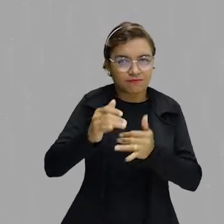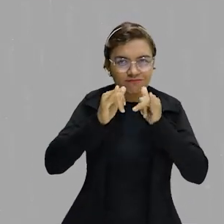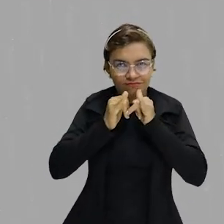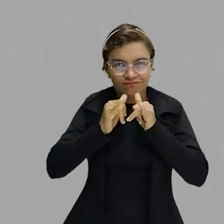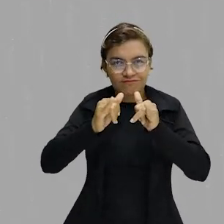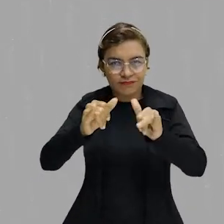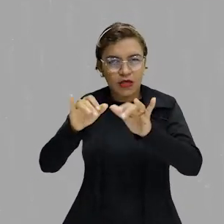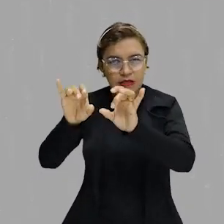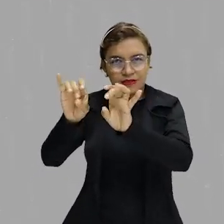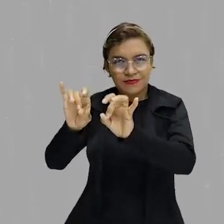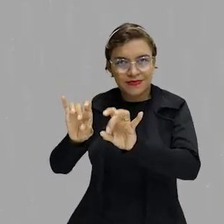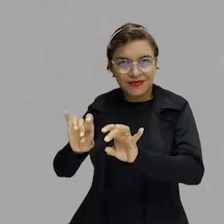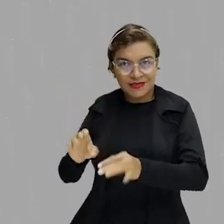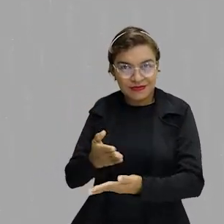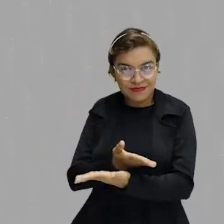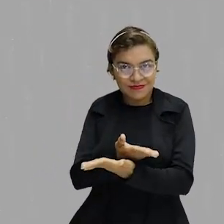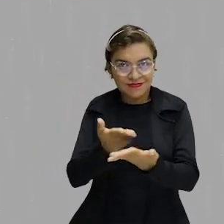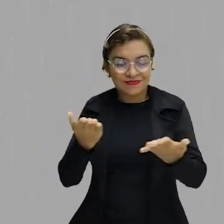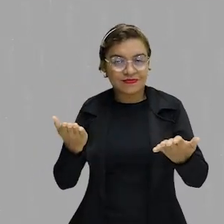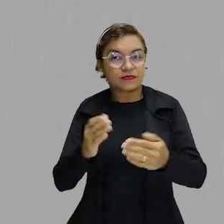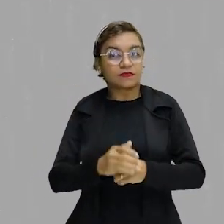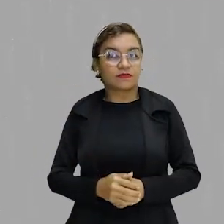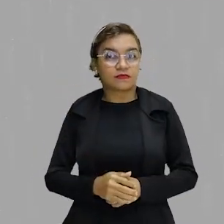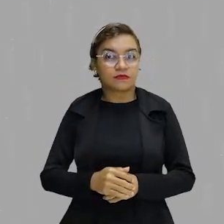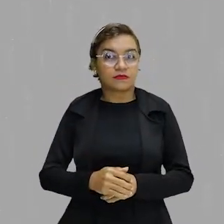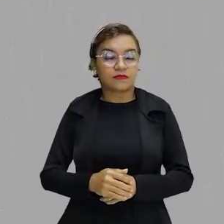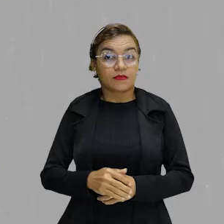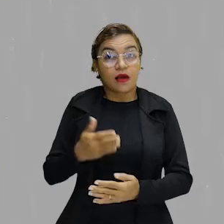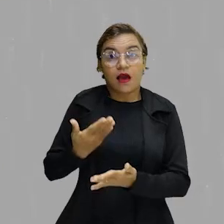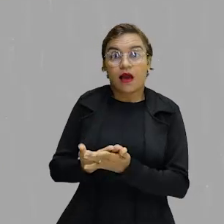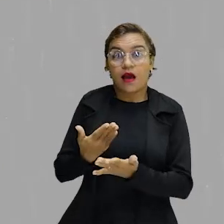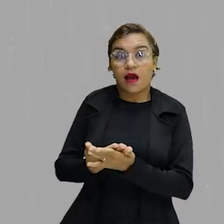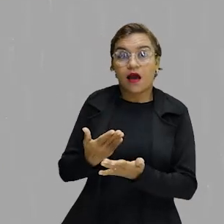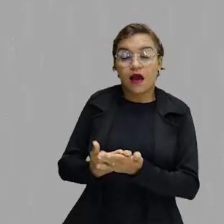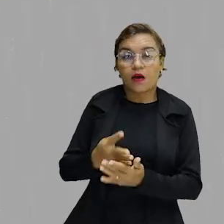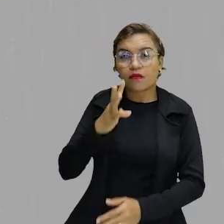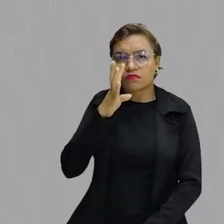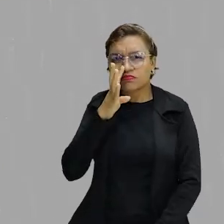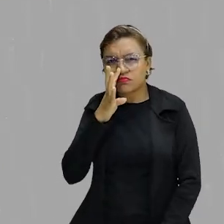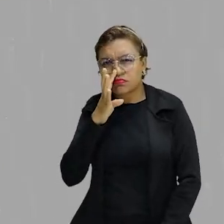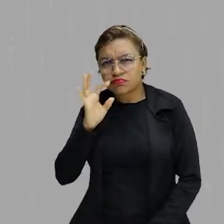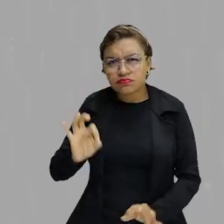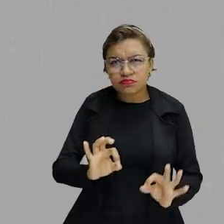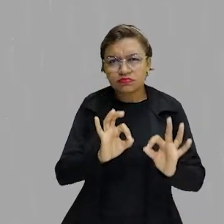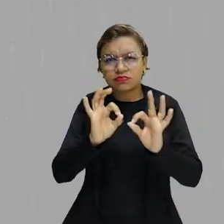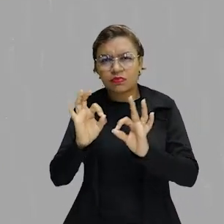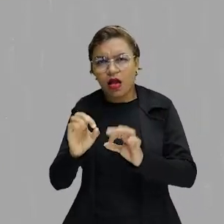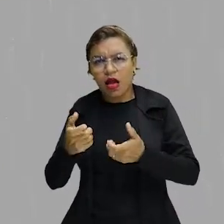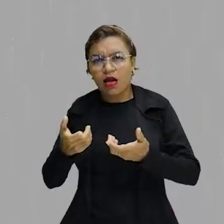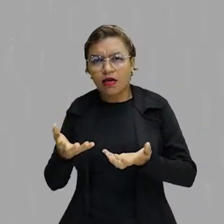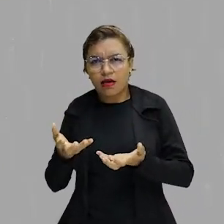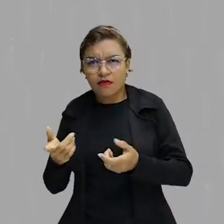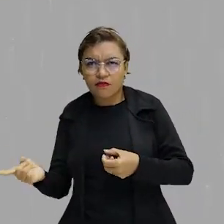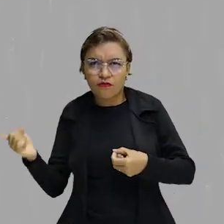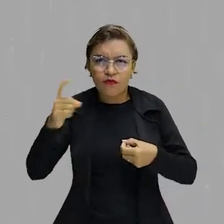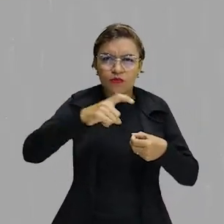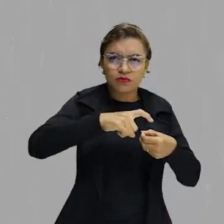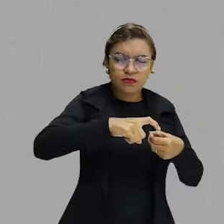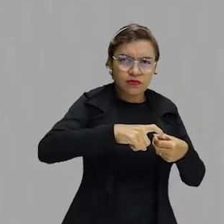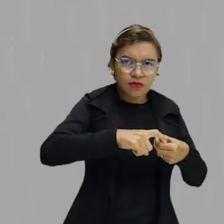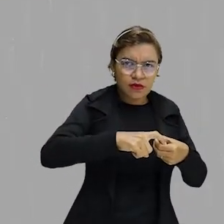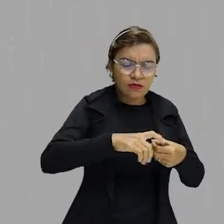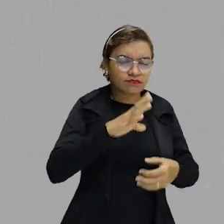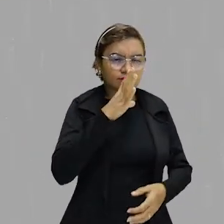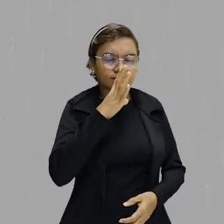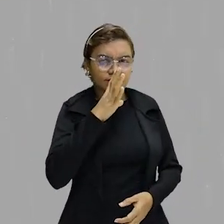recadinho especial para ti. Assistiu essa aula aqui, quer voltar, quer rever outras aulas, eu vou citar,